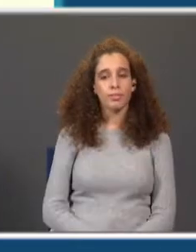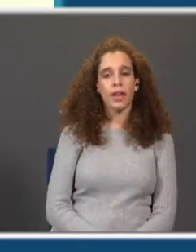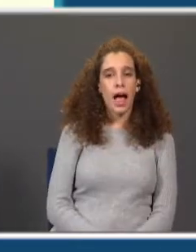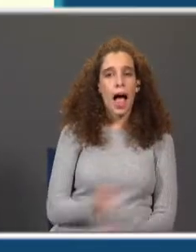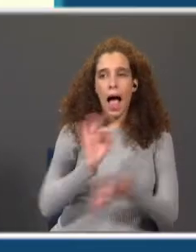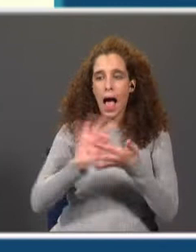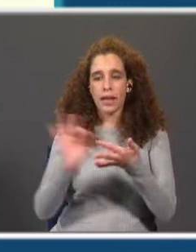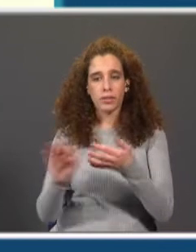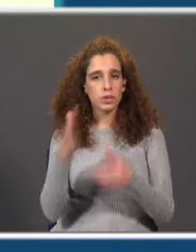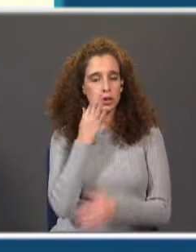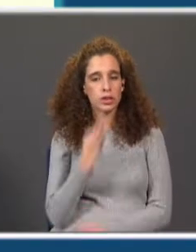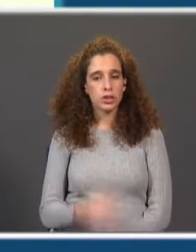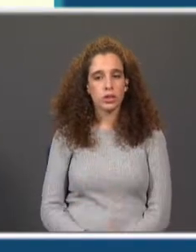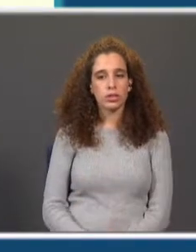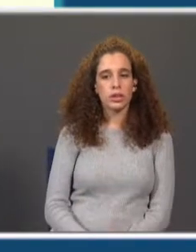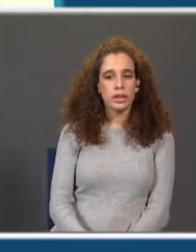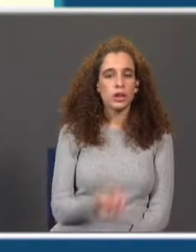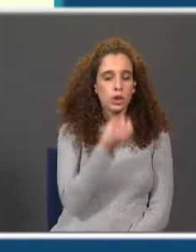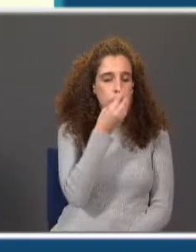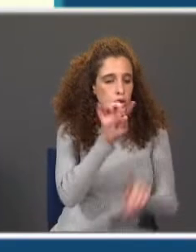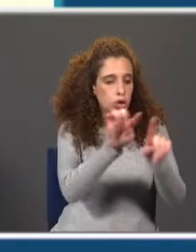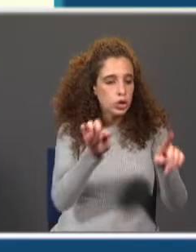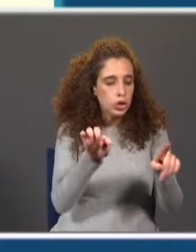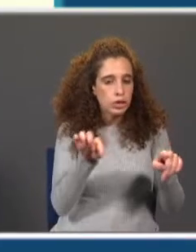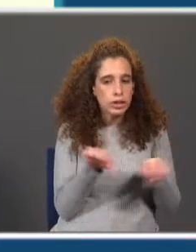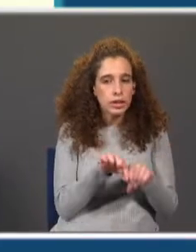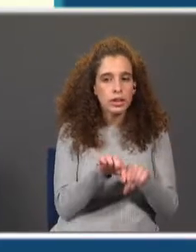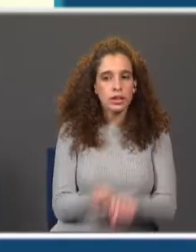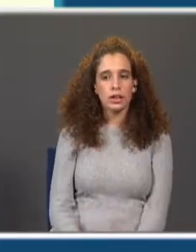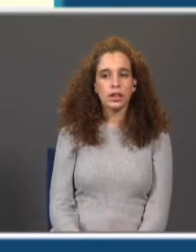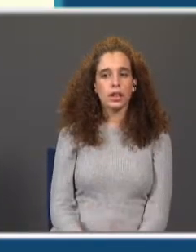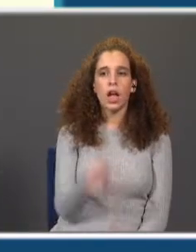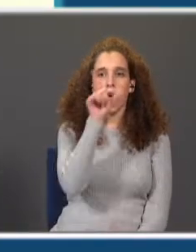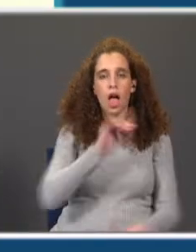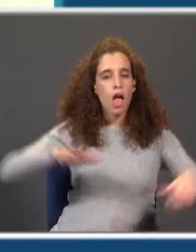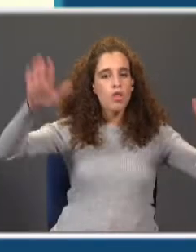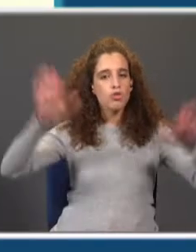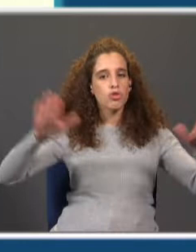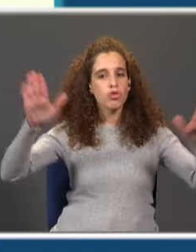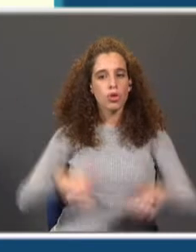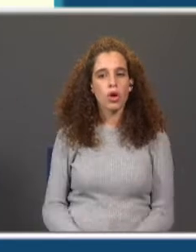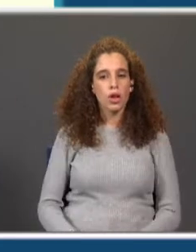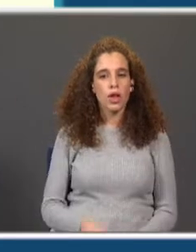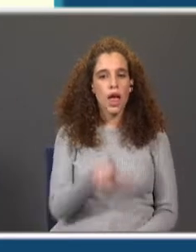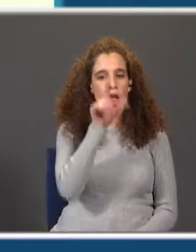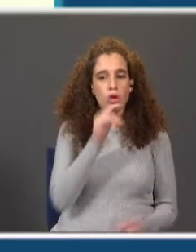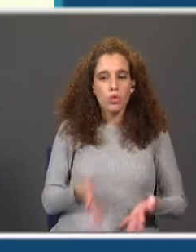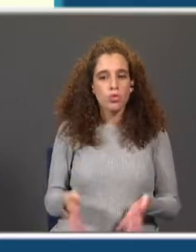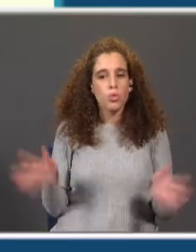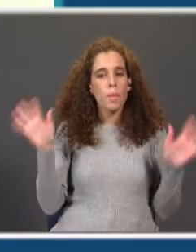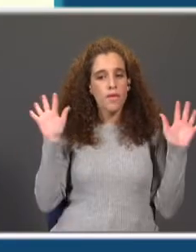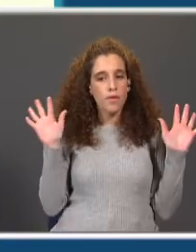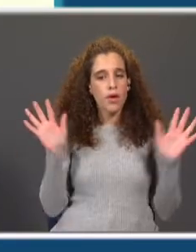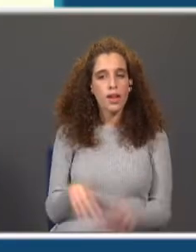elementos naturais, as tais quintinhas e as cegonhas e os pavões. Portanto, há vida